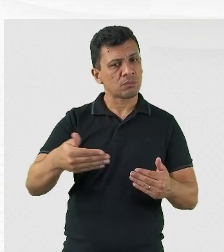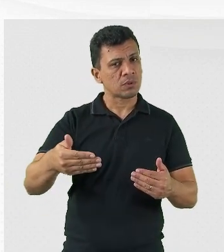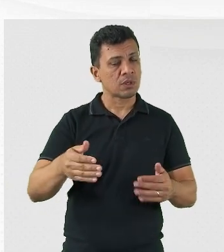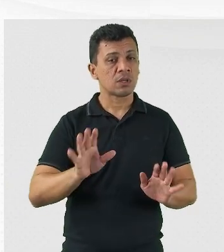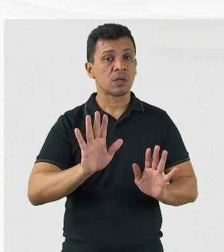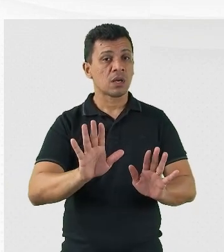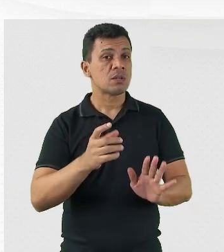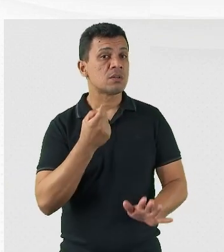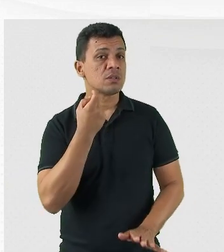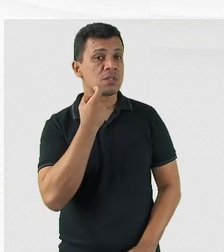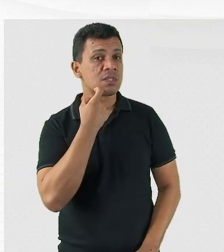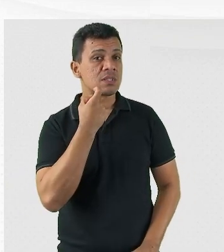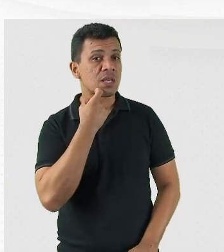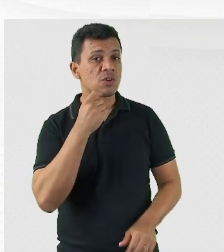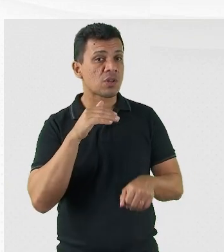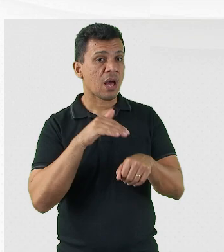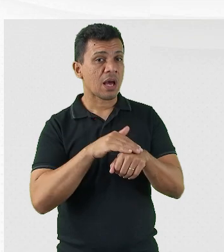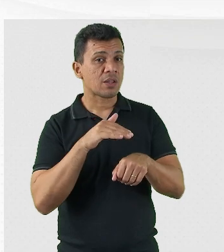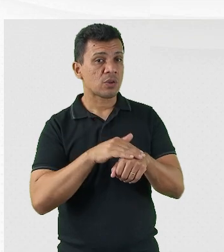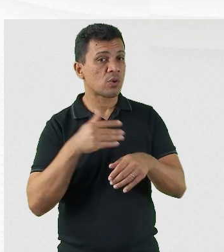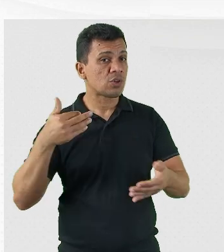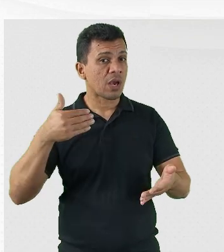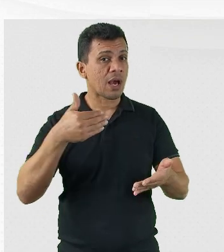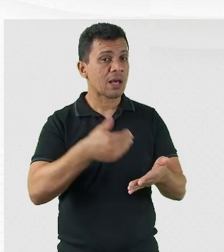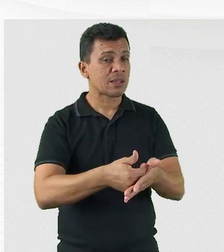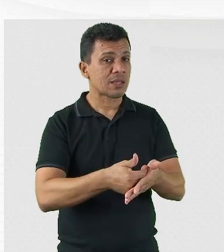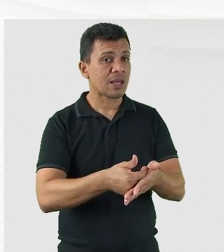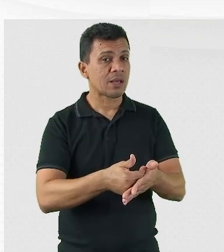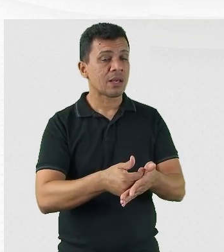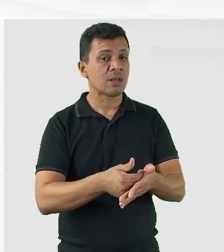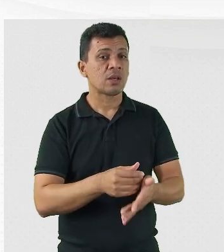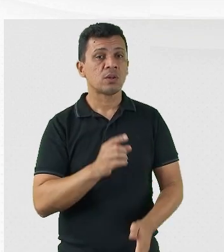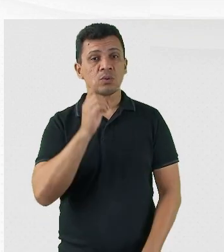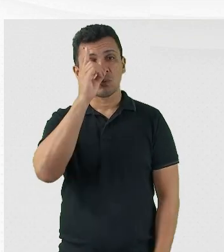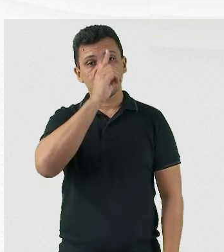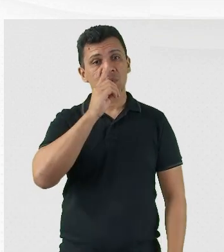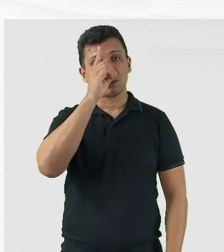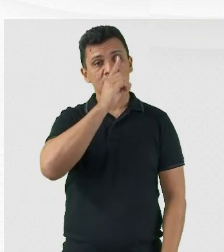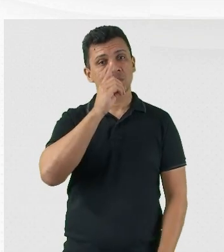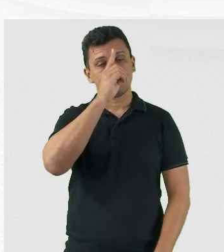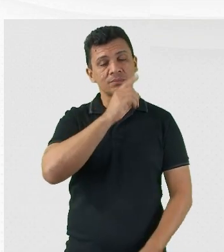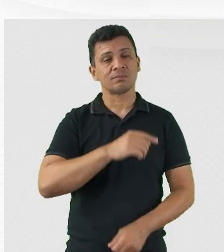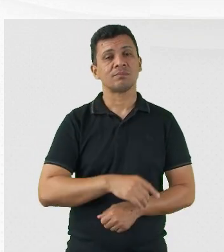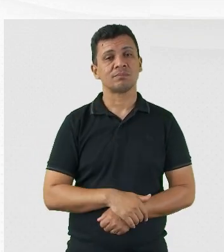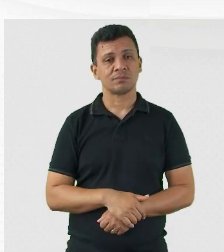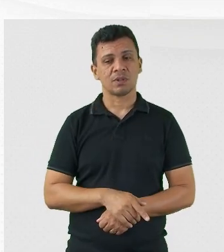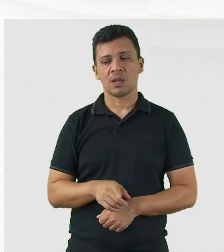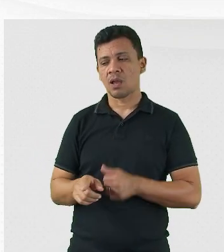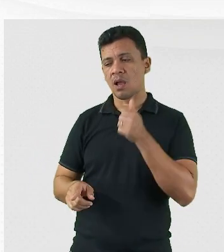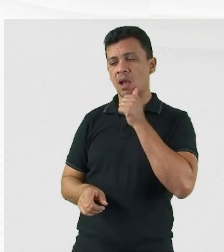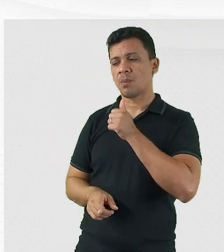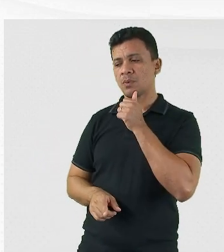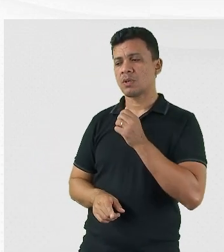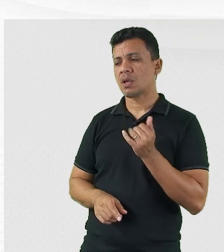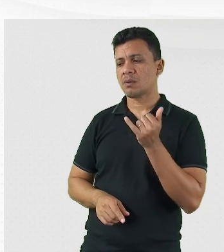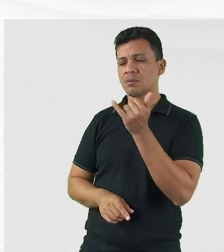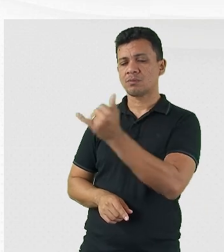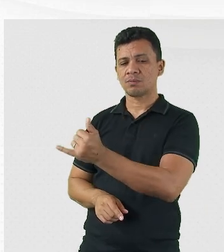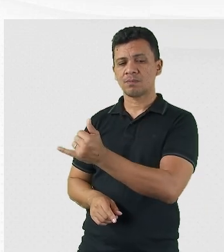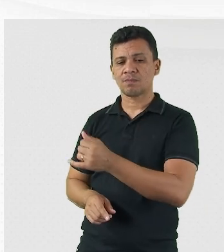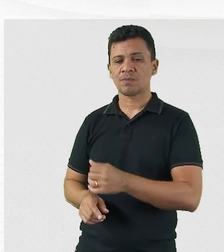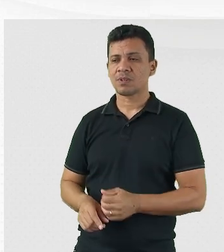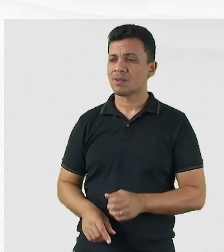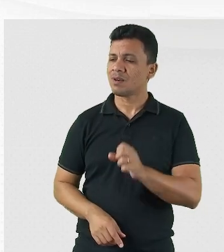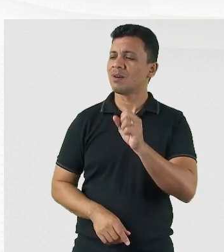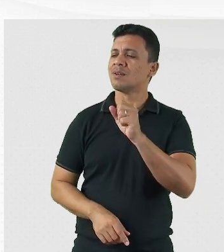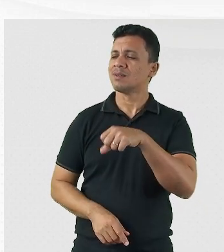sexta à noite até Sunday, que é o domingo. A recepcionista diz: Sure,